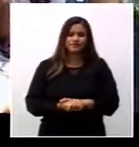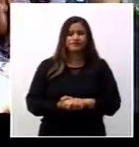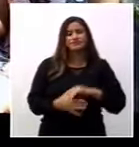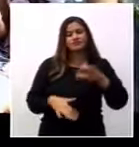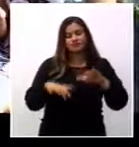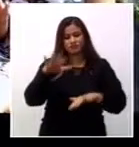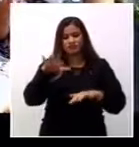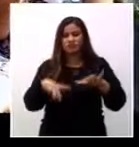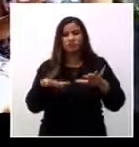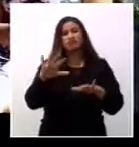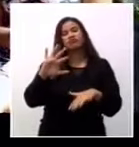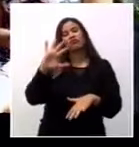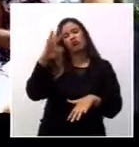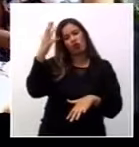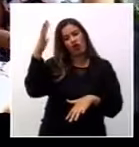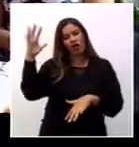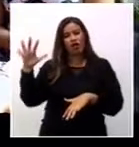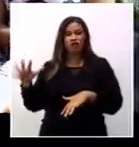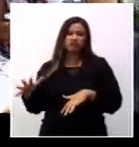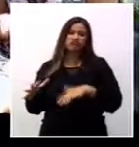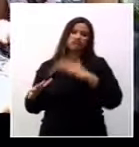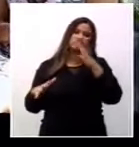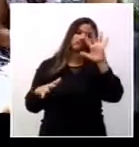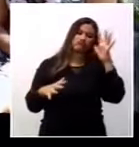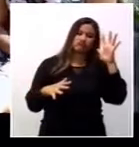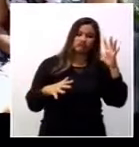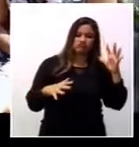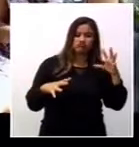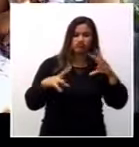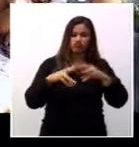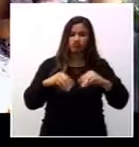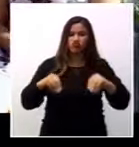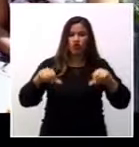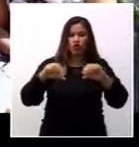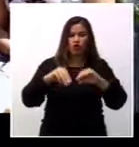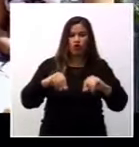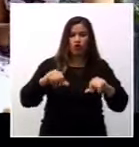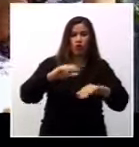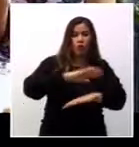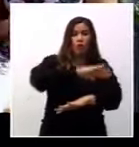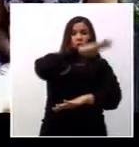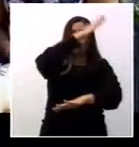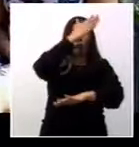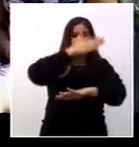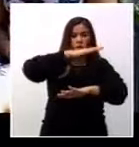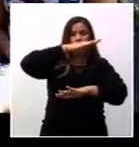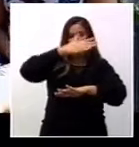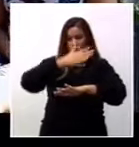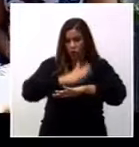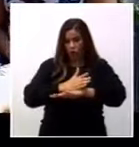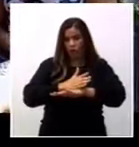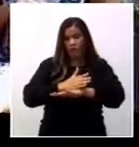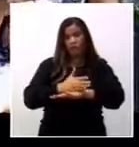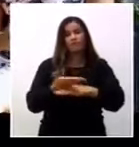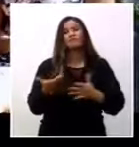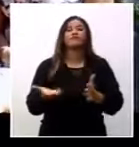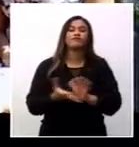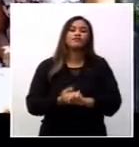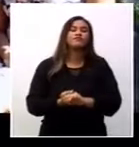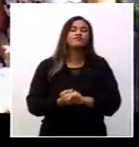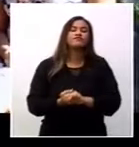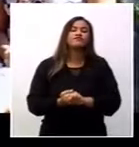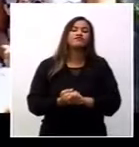visto árvores, arbustos, solo, morros e outras coisas. E